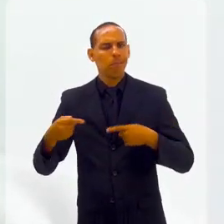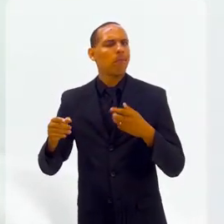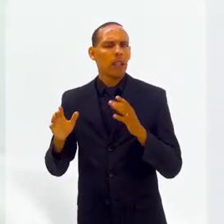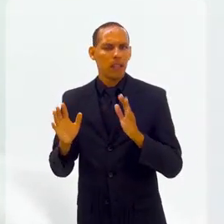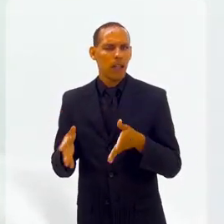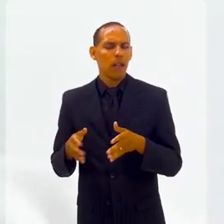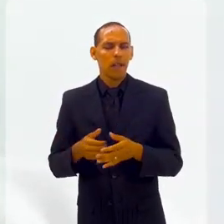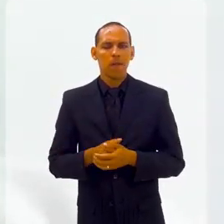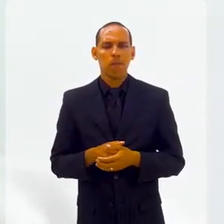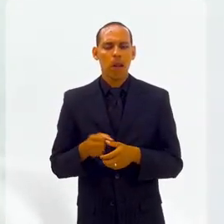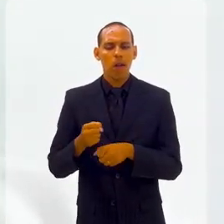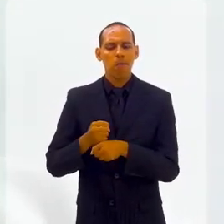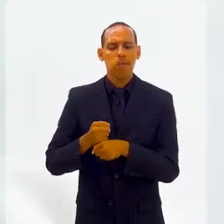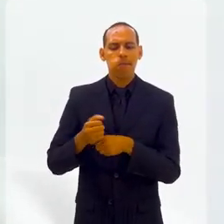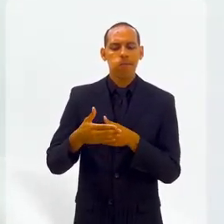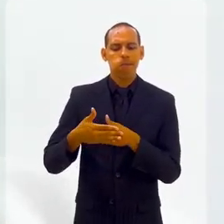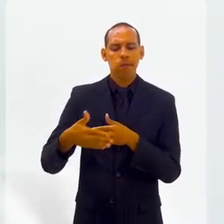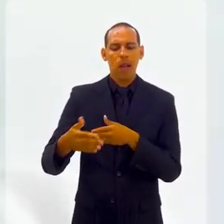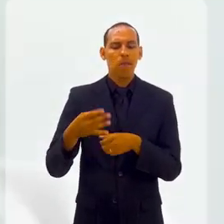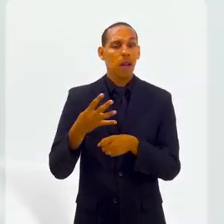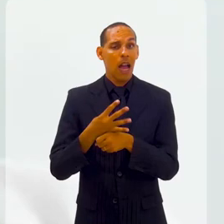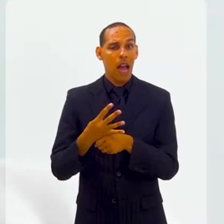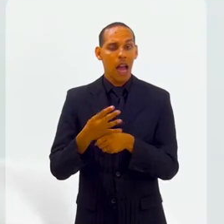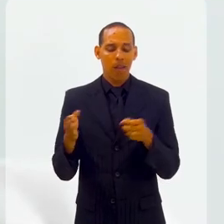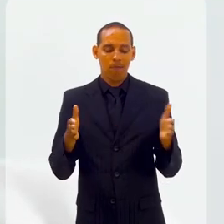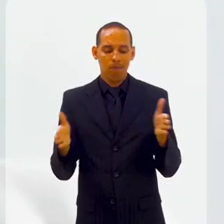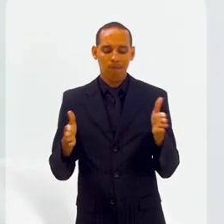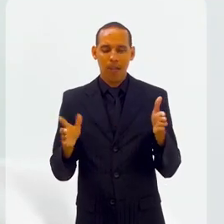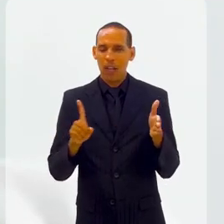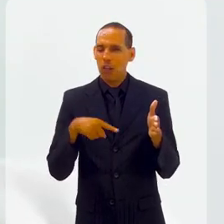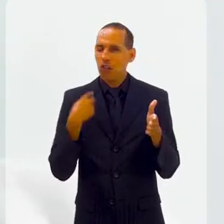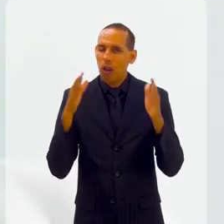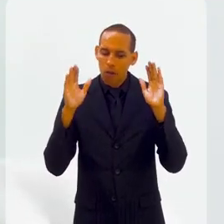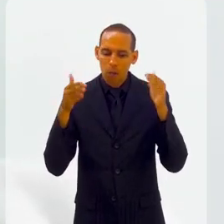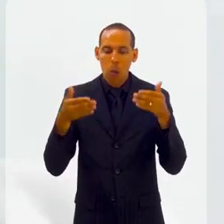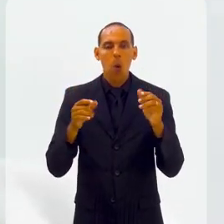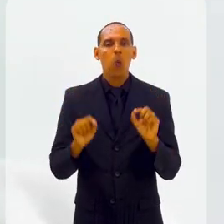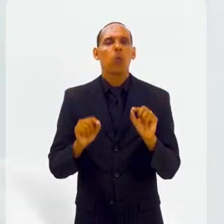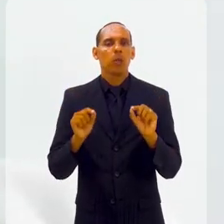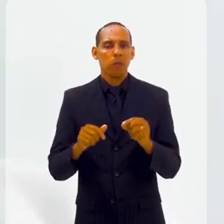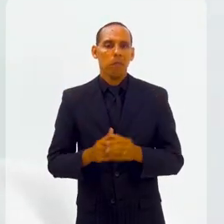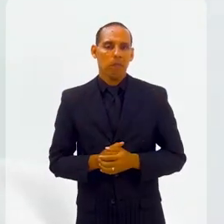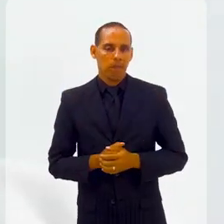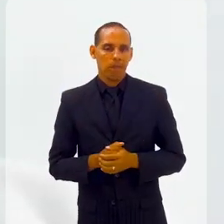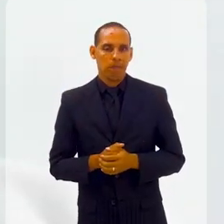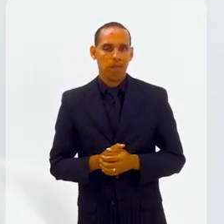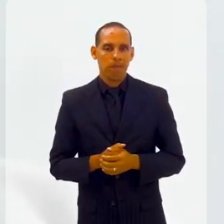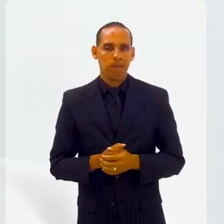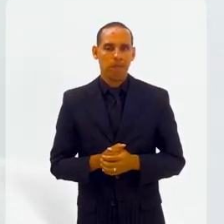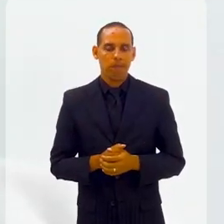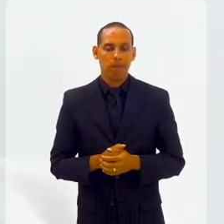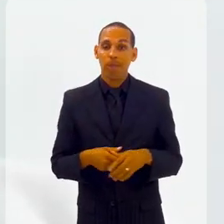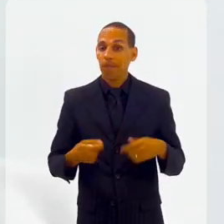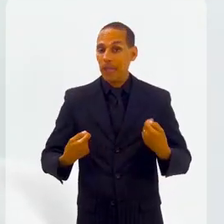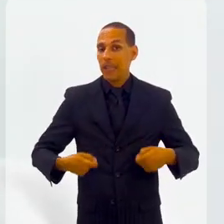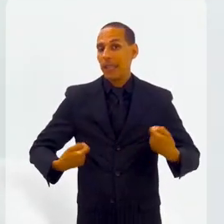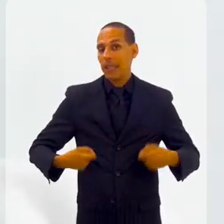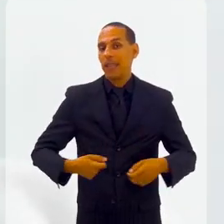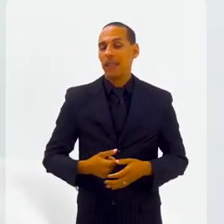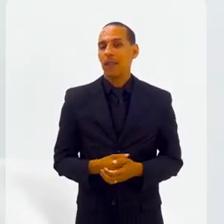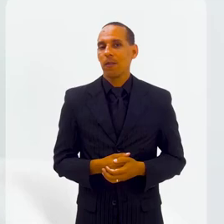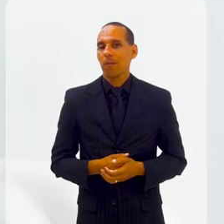tentou discutindo sobre esse assunto para os próximos anos né O que que a gente tem que intensificar no nosso Estado por exemplo